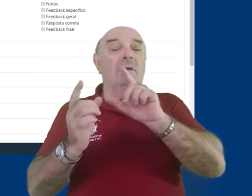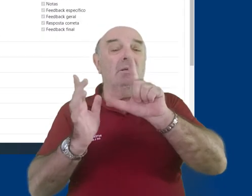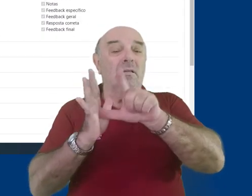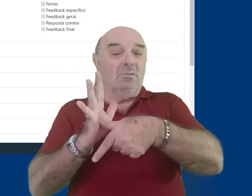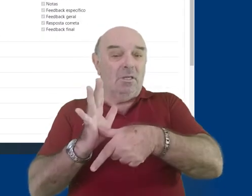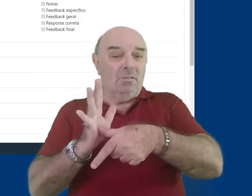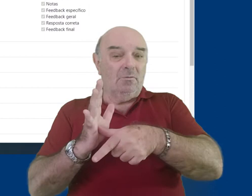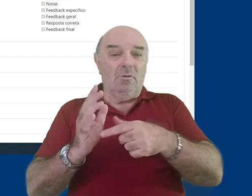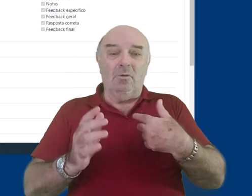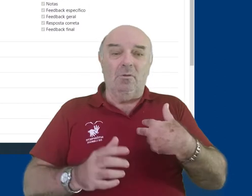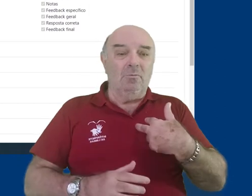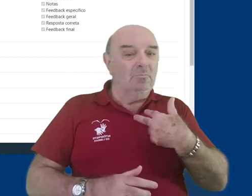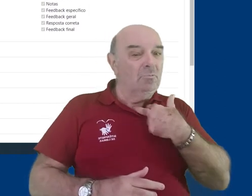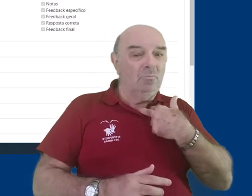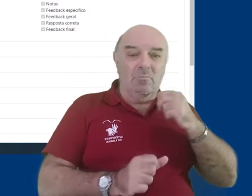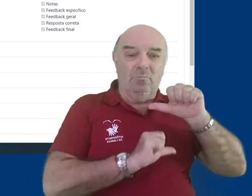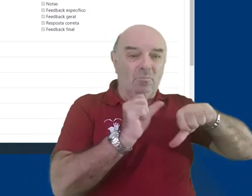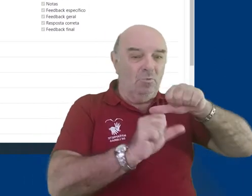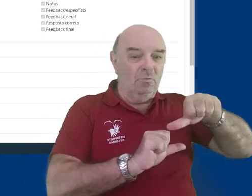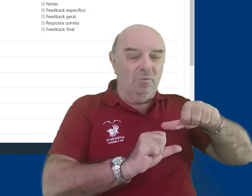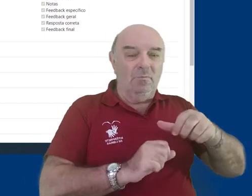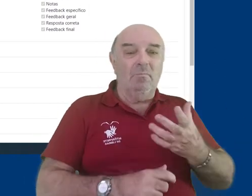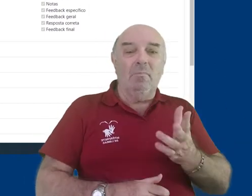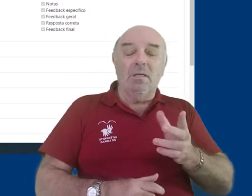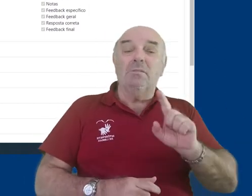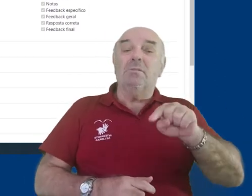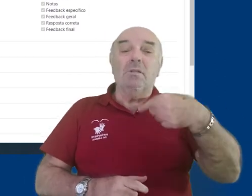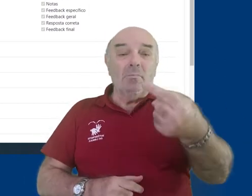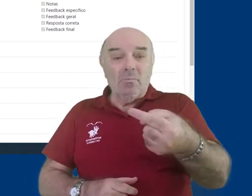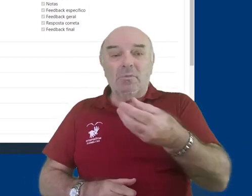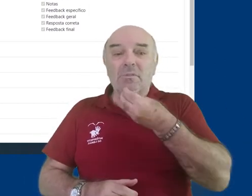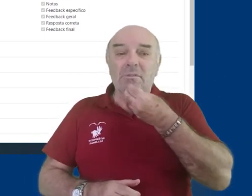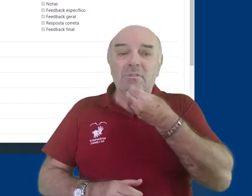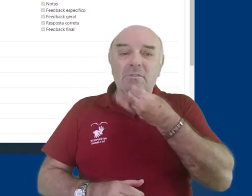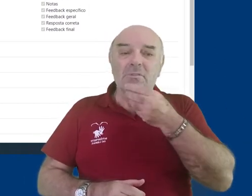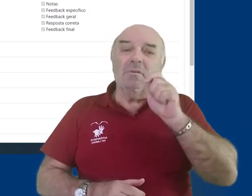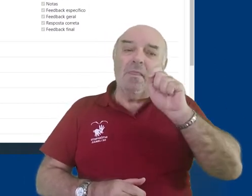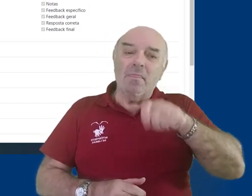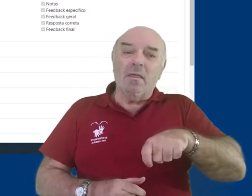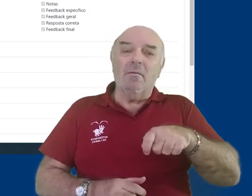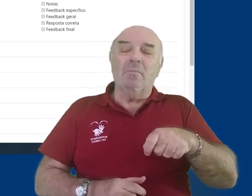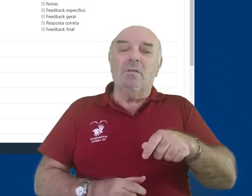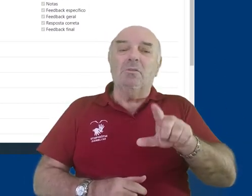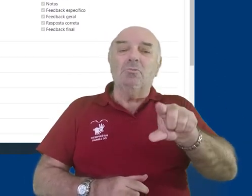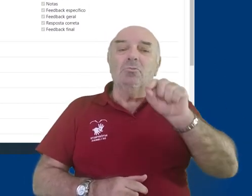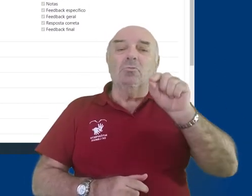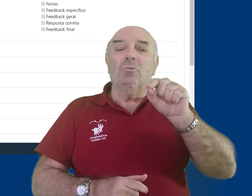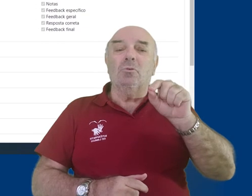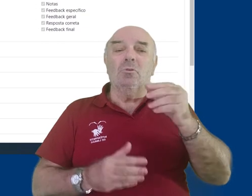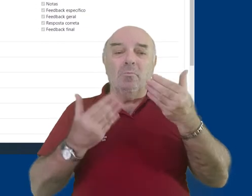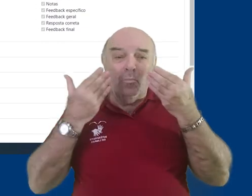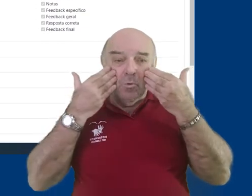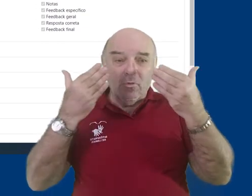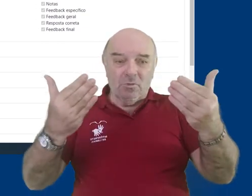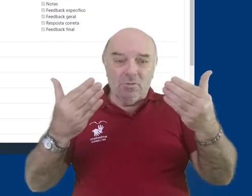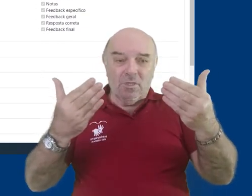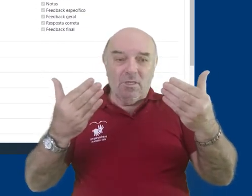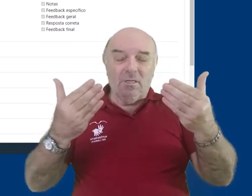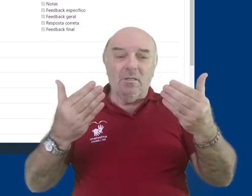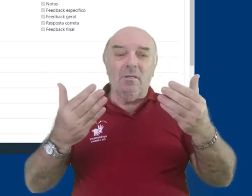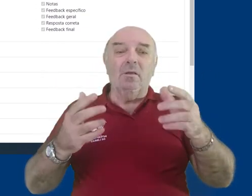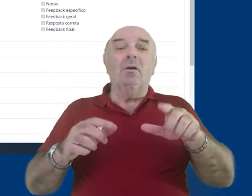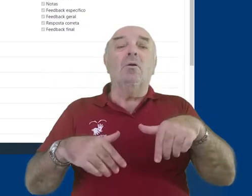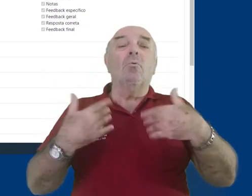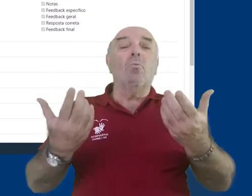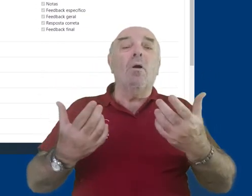feedback adiado, repare que eu não posso modificar, mas após a tentativa, escolho mostrar